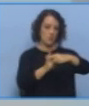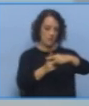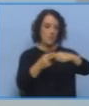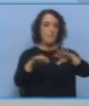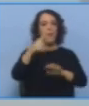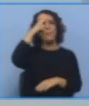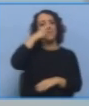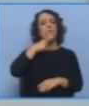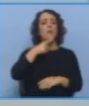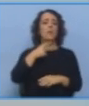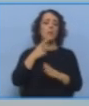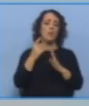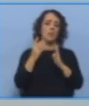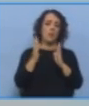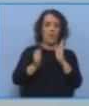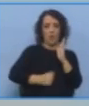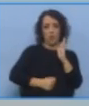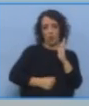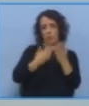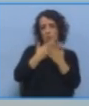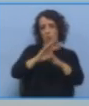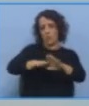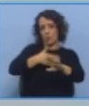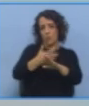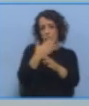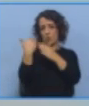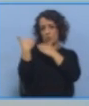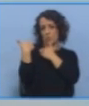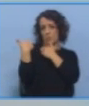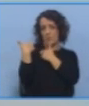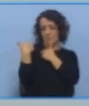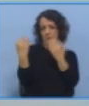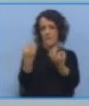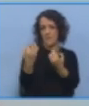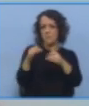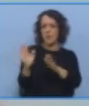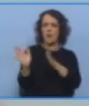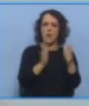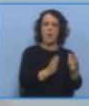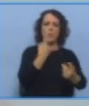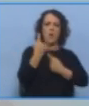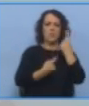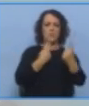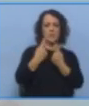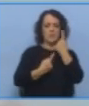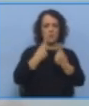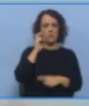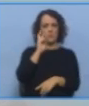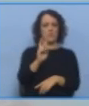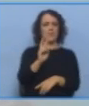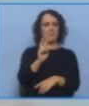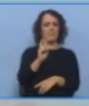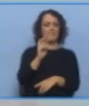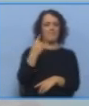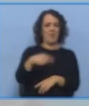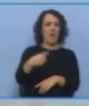perfil católico dará redobradas responsabilidades nesse âmbito, mas por vezes vemos acusações de que poderá ser